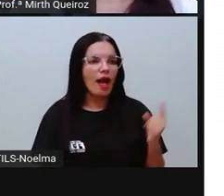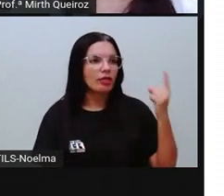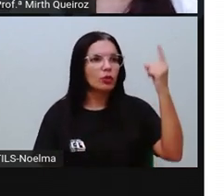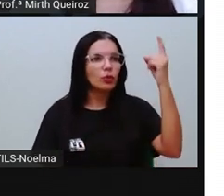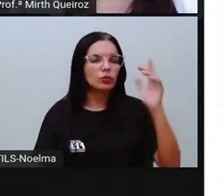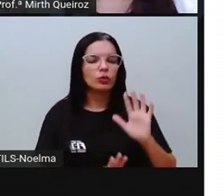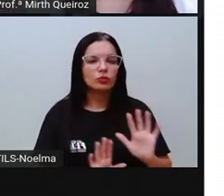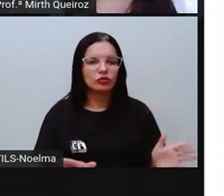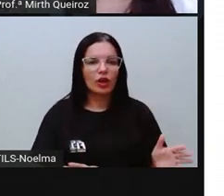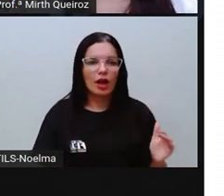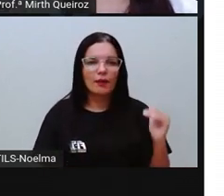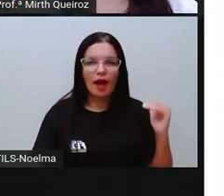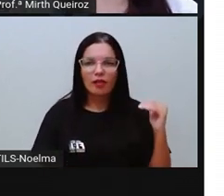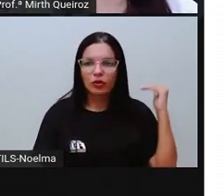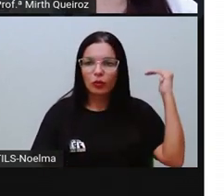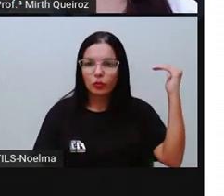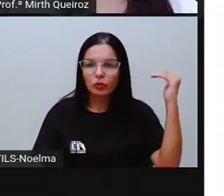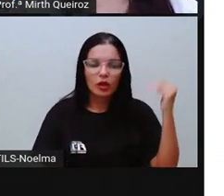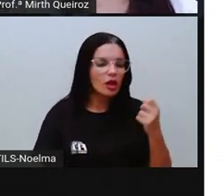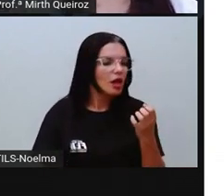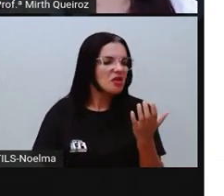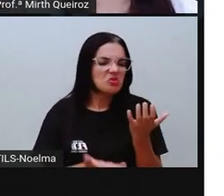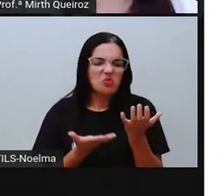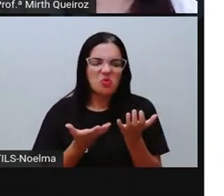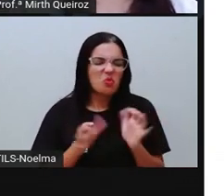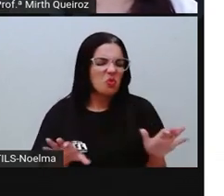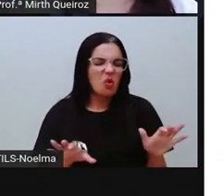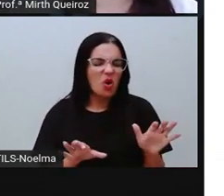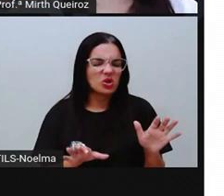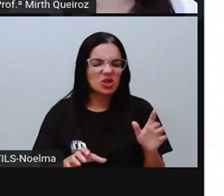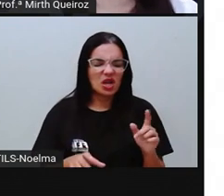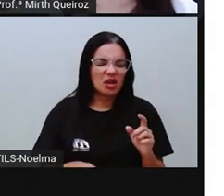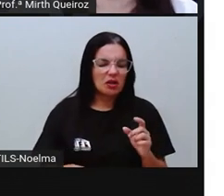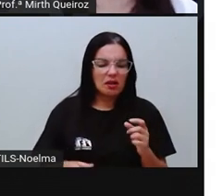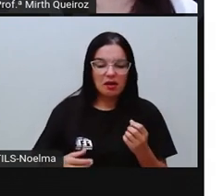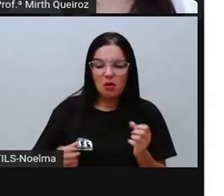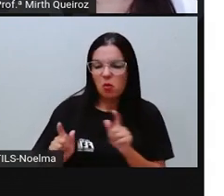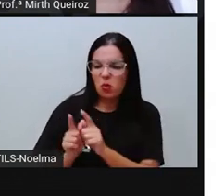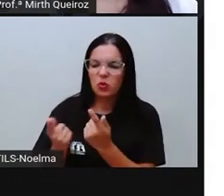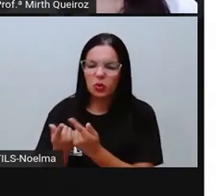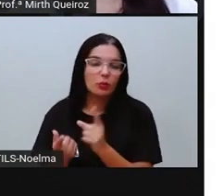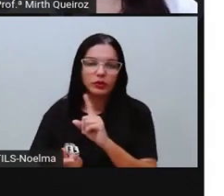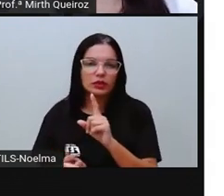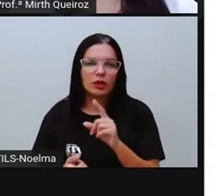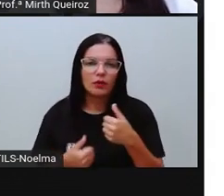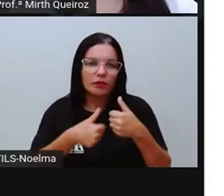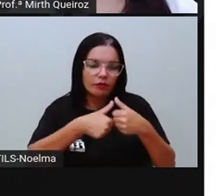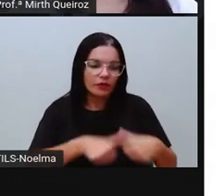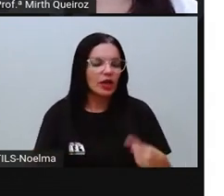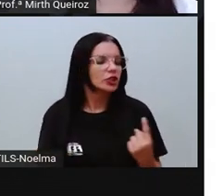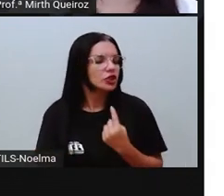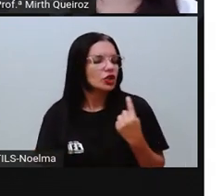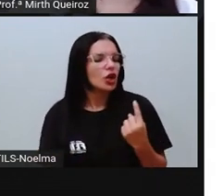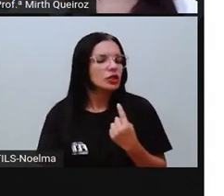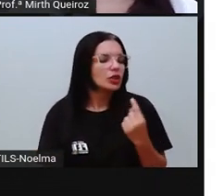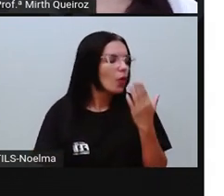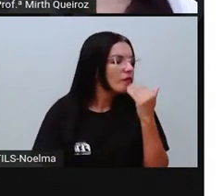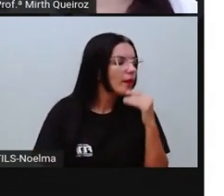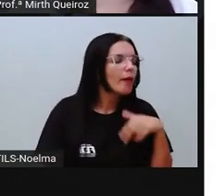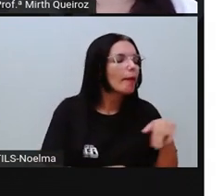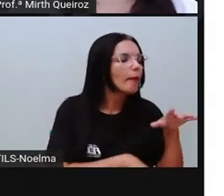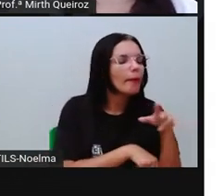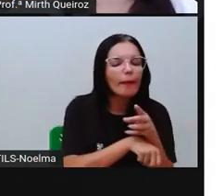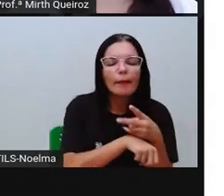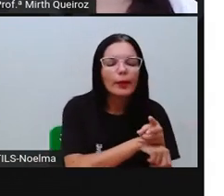né? Eles, quando adultos, gostam de estar sozinhos, são solitários. Não são tão ágeis, são mais